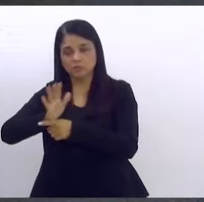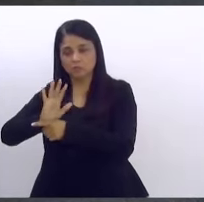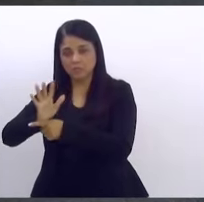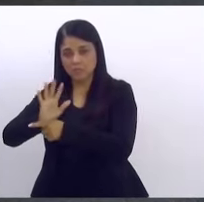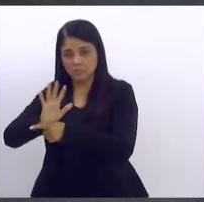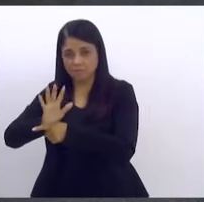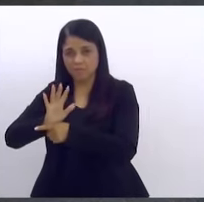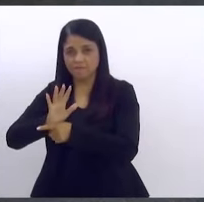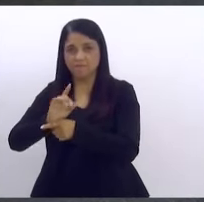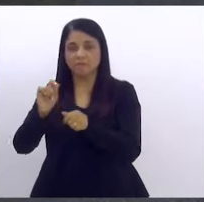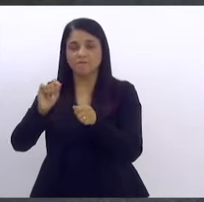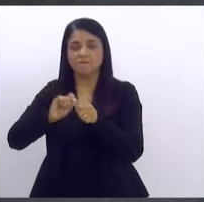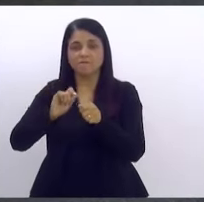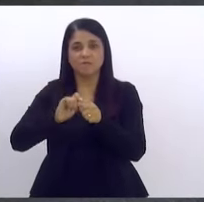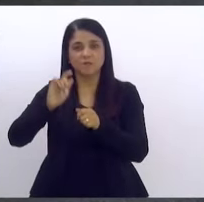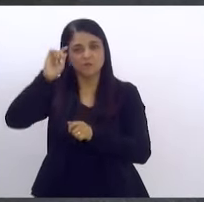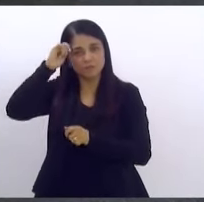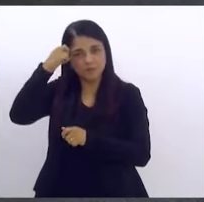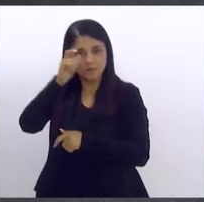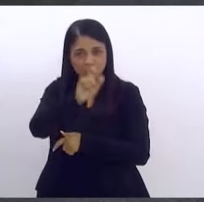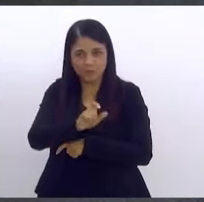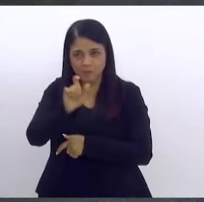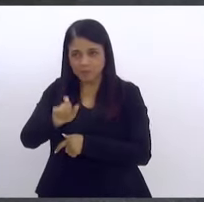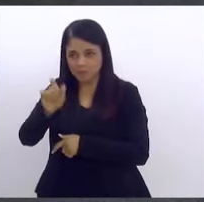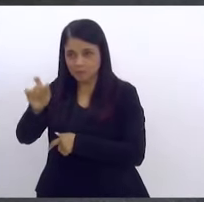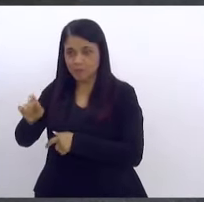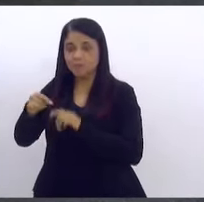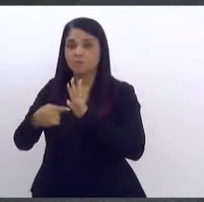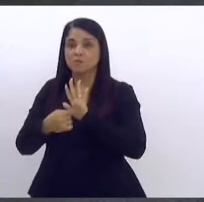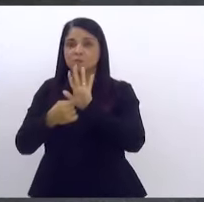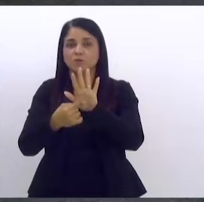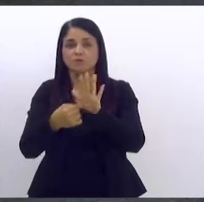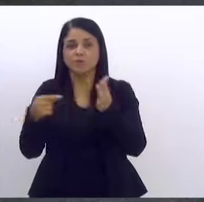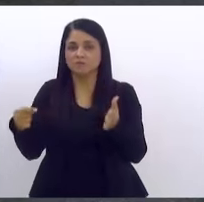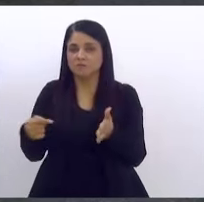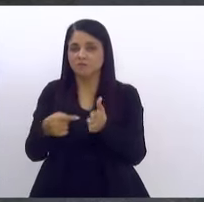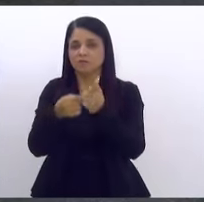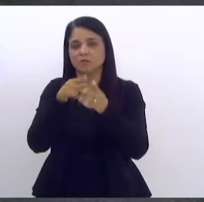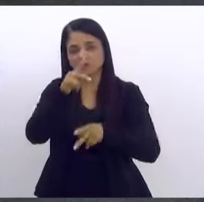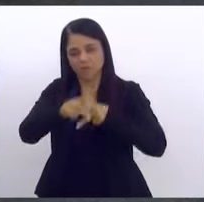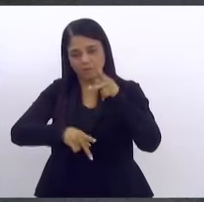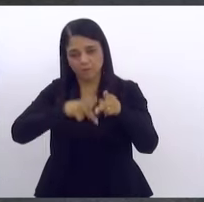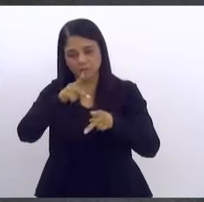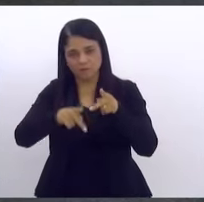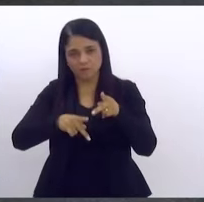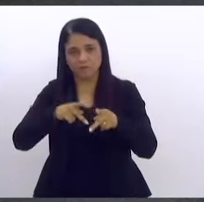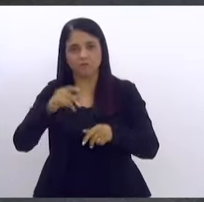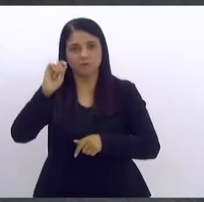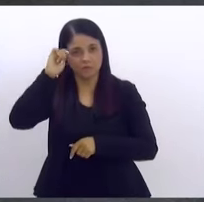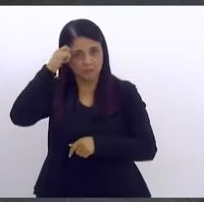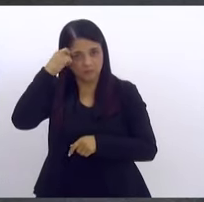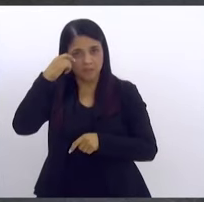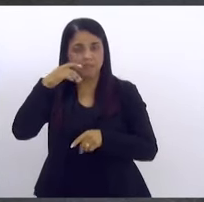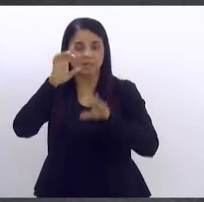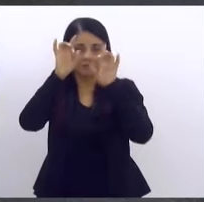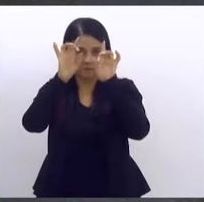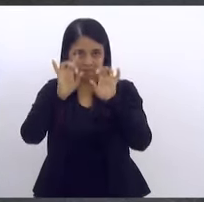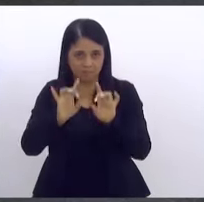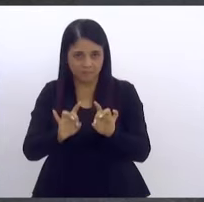feito pela negritude, que denunciasse a situação da população negra, especialmente a população